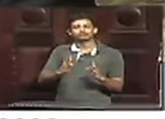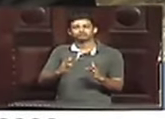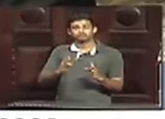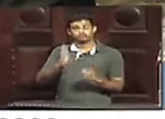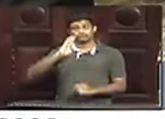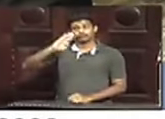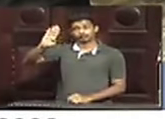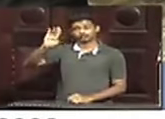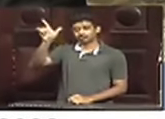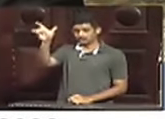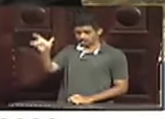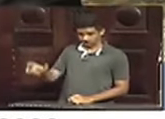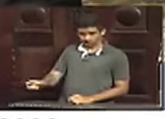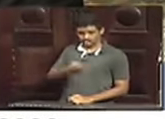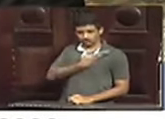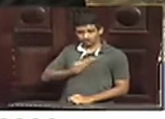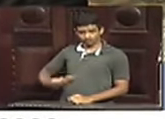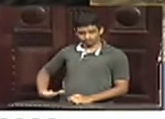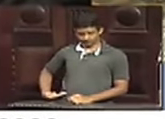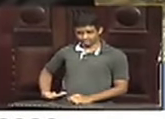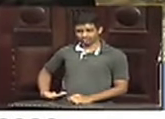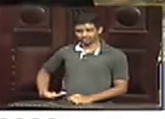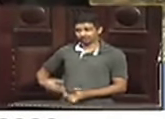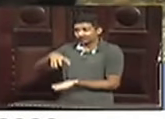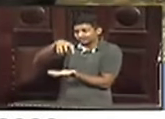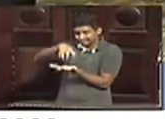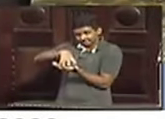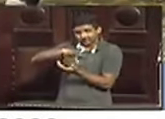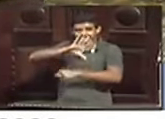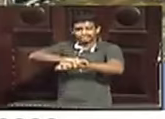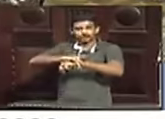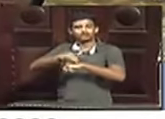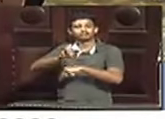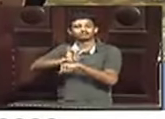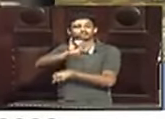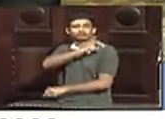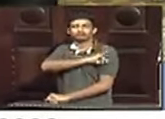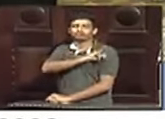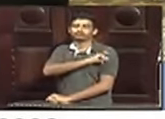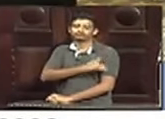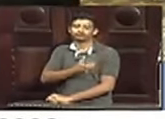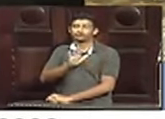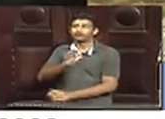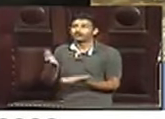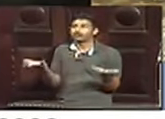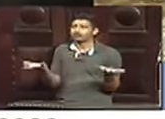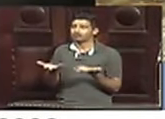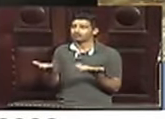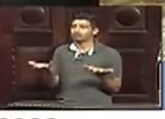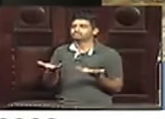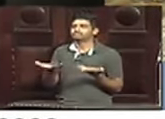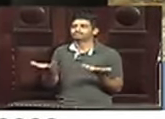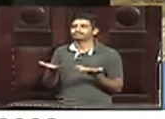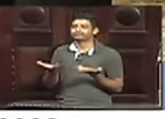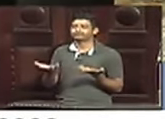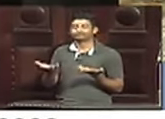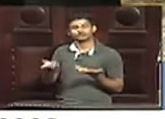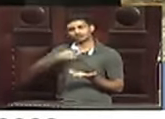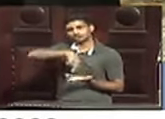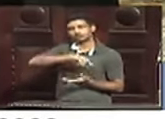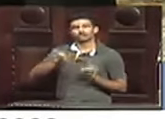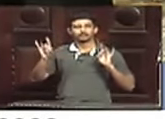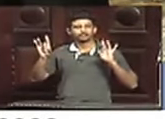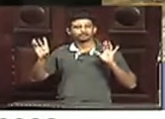governador da segurança do estado do Rio de Janeiro, que hoje nós temos o privilégio de